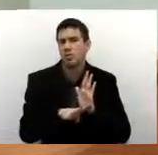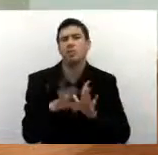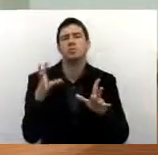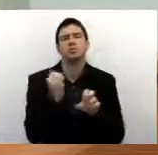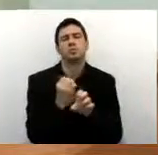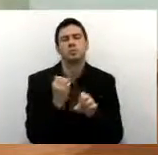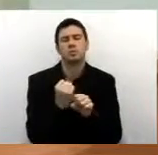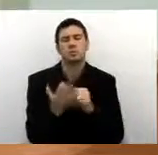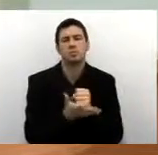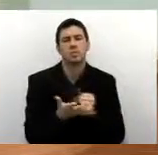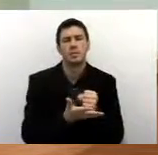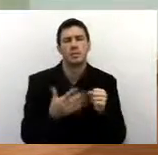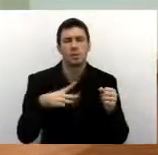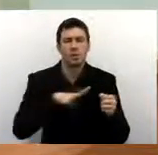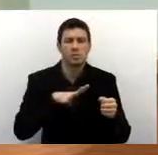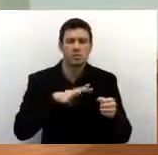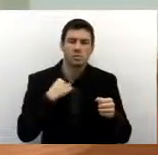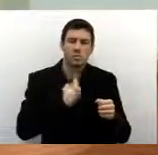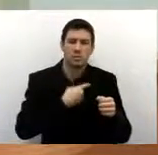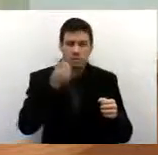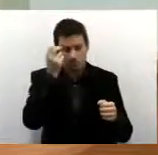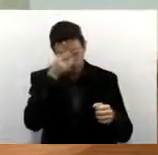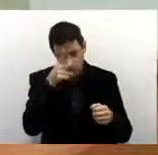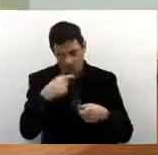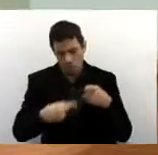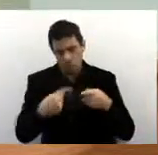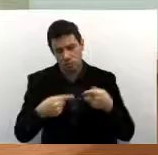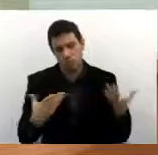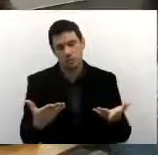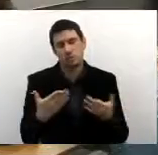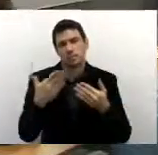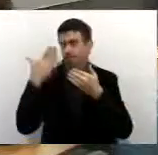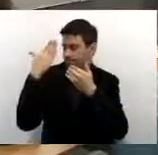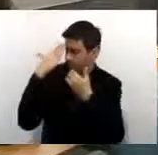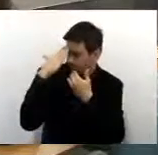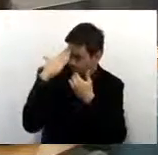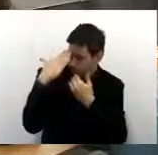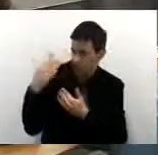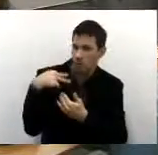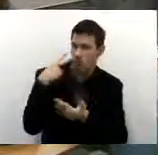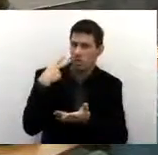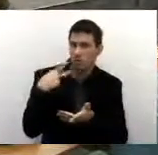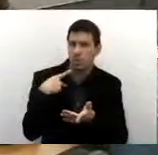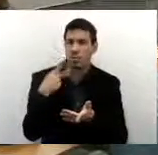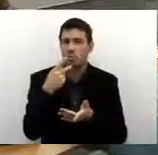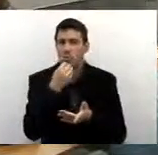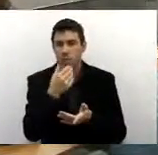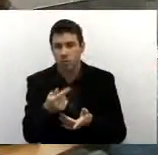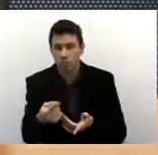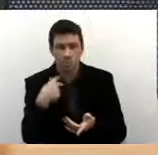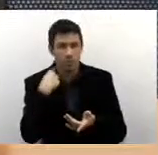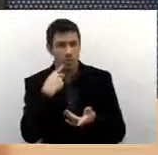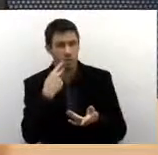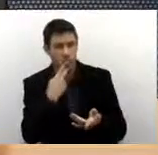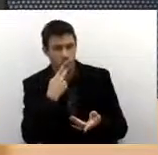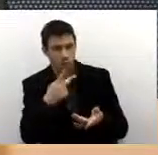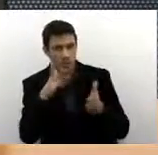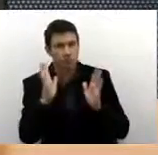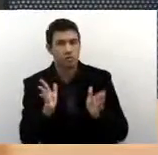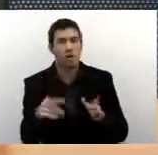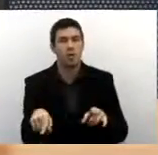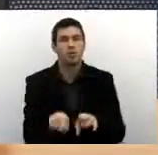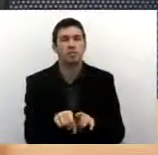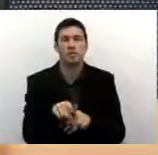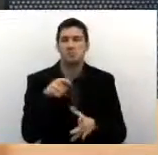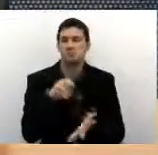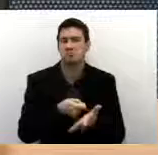município ao qual nós estamos discutindo nessas audiências. Muito obrigado, vereador. Você pode ter certeza que esse vereador, como já falei, não irá ditar